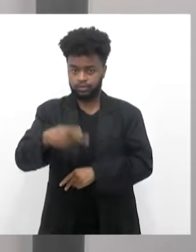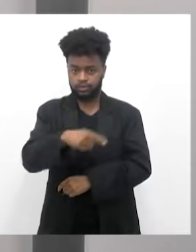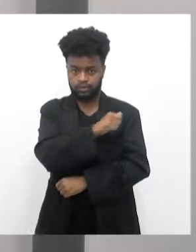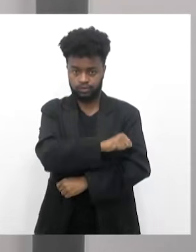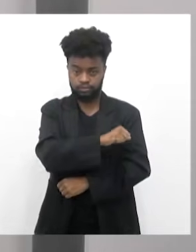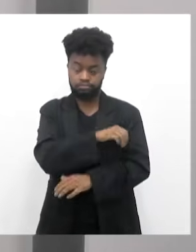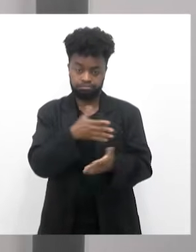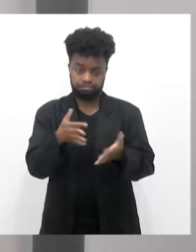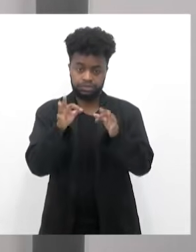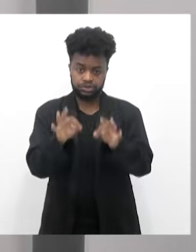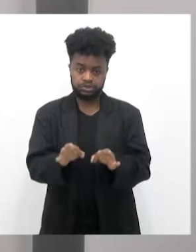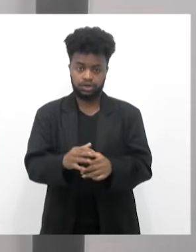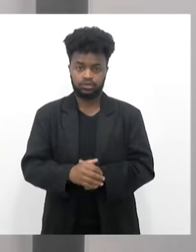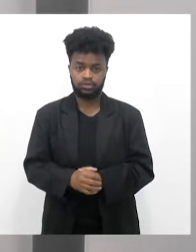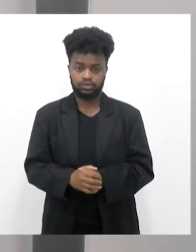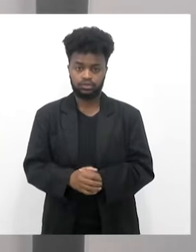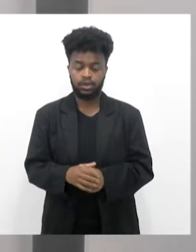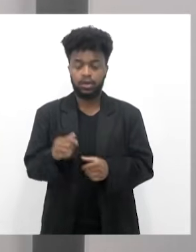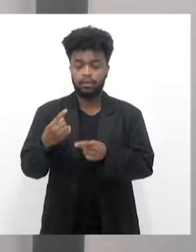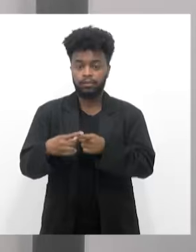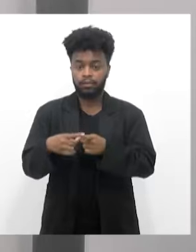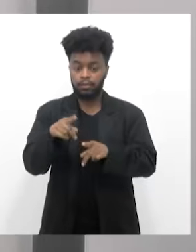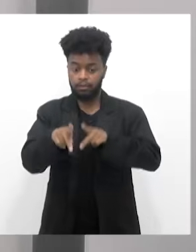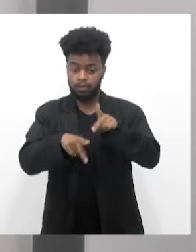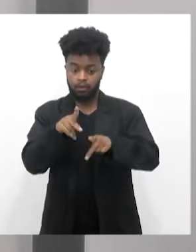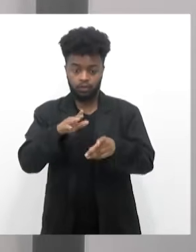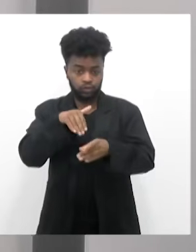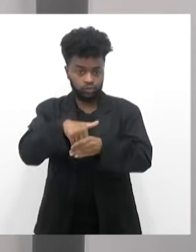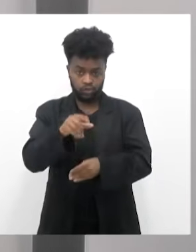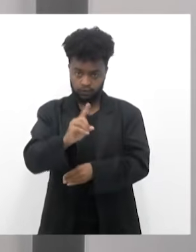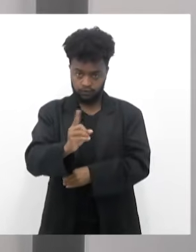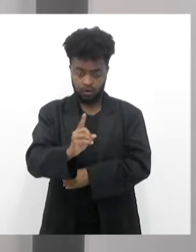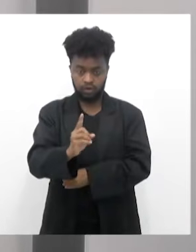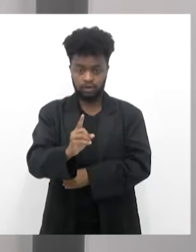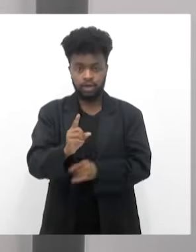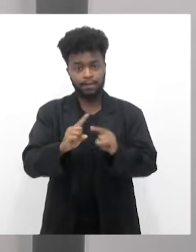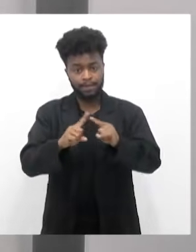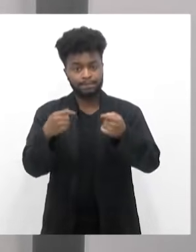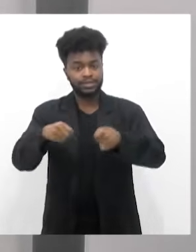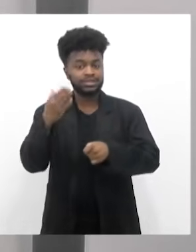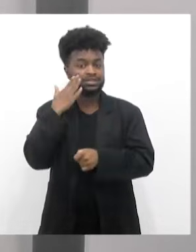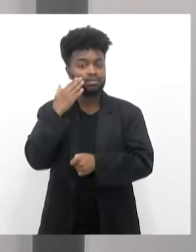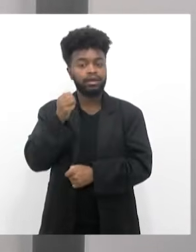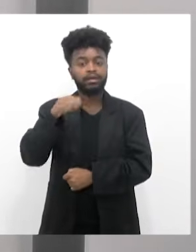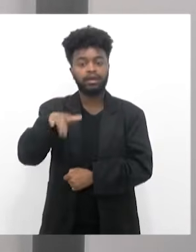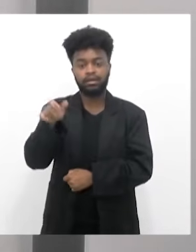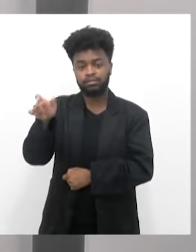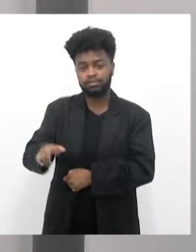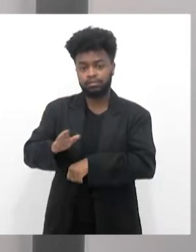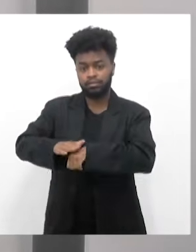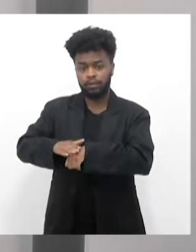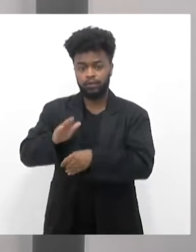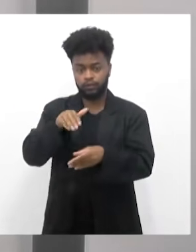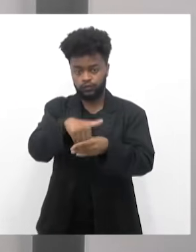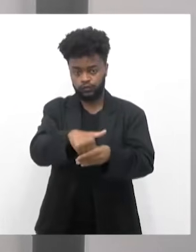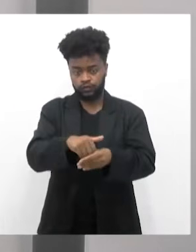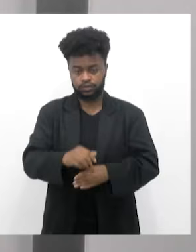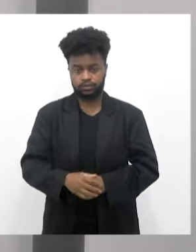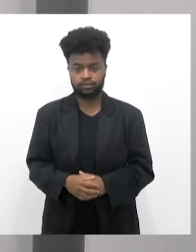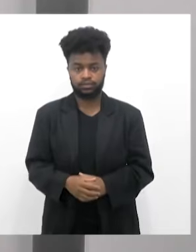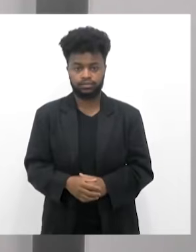E é justo que o povo do Rio de Janeiro, que não vai à urna apertar o botão, saiba em quem o seu preposto está